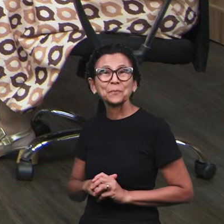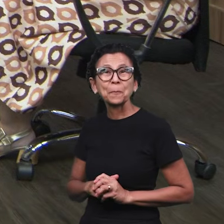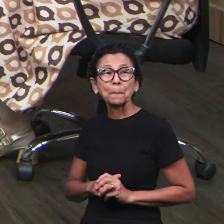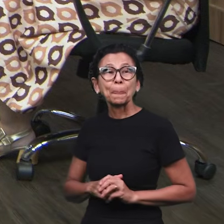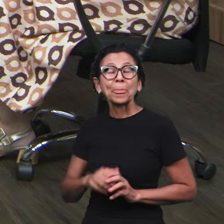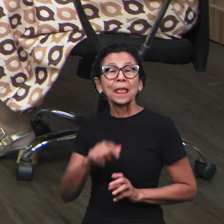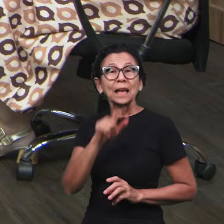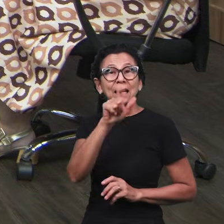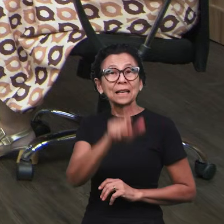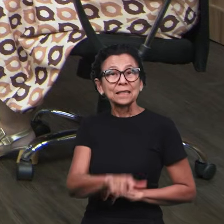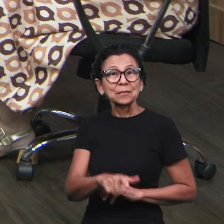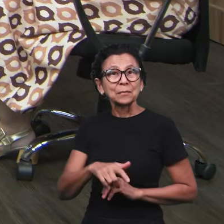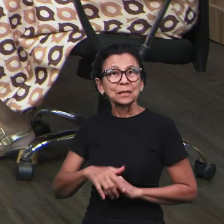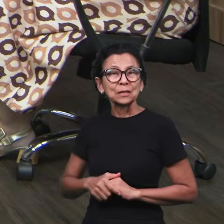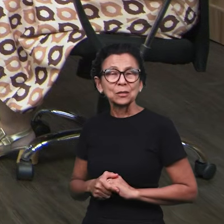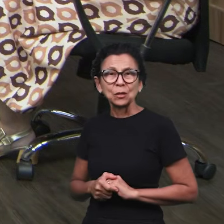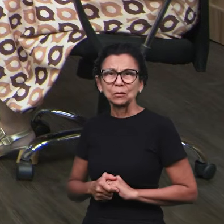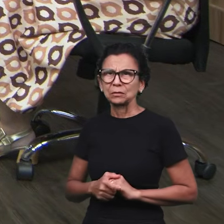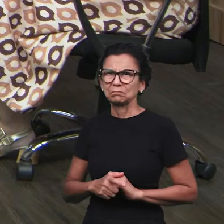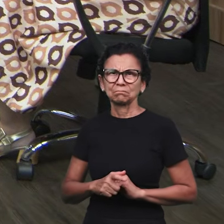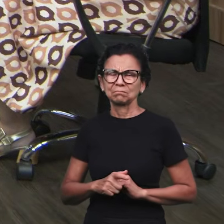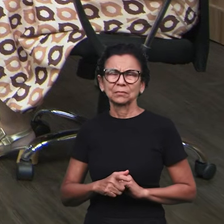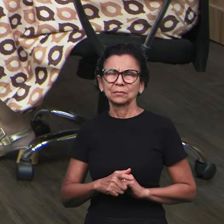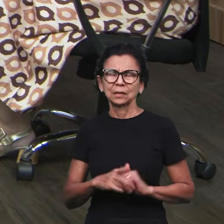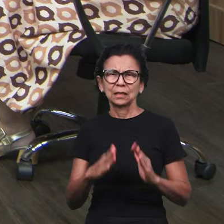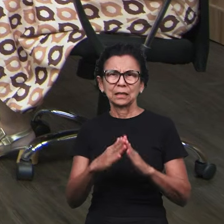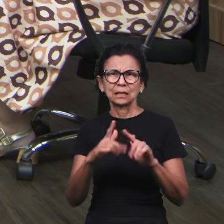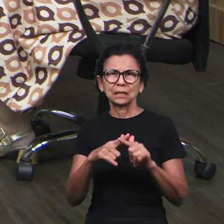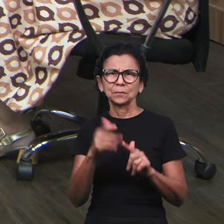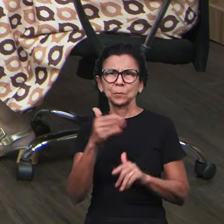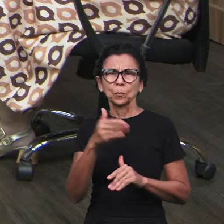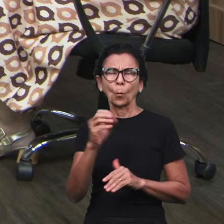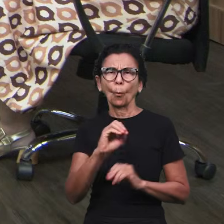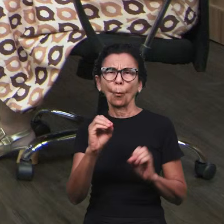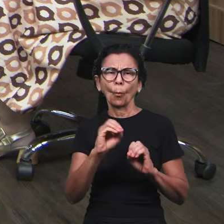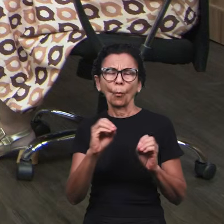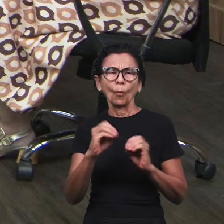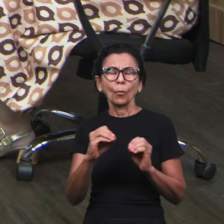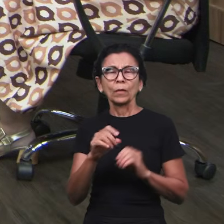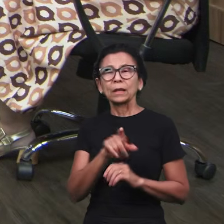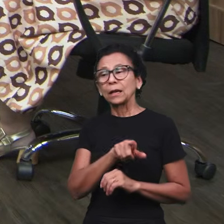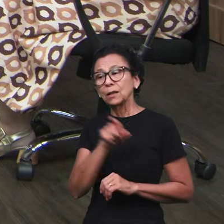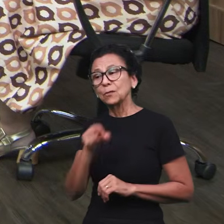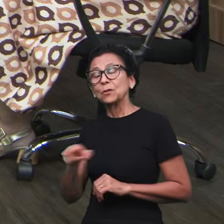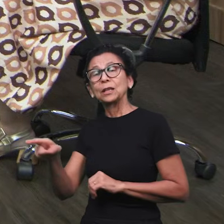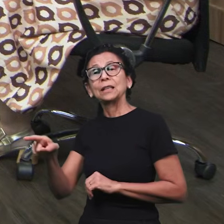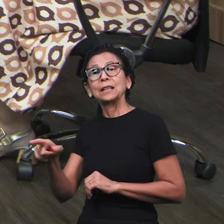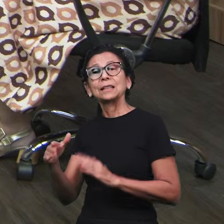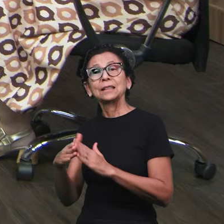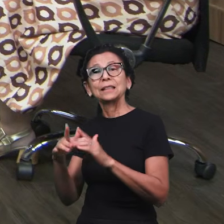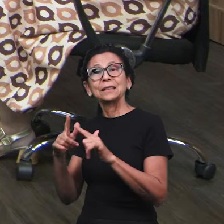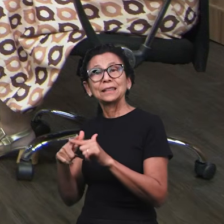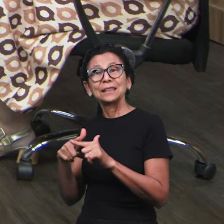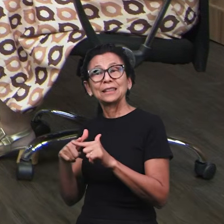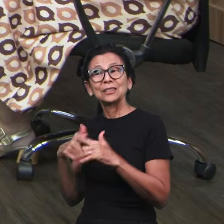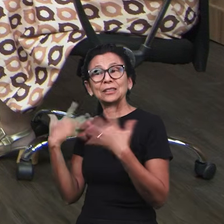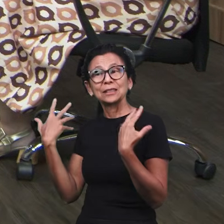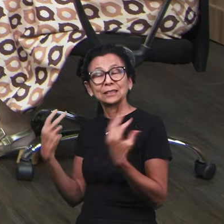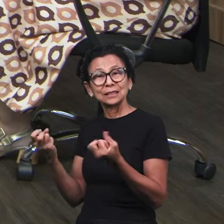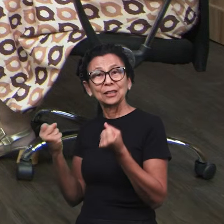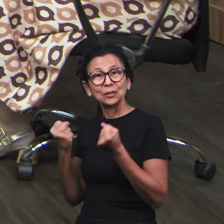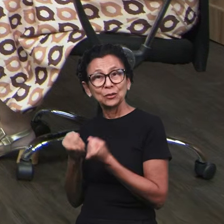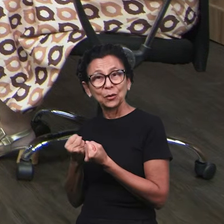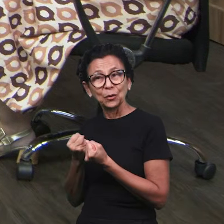se converteu, porque ela não frequentava nenhuma igreja, ela se converteu e ela voltou